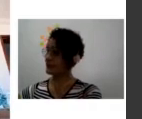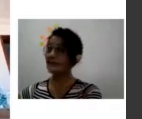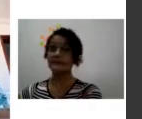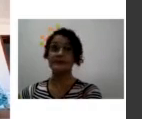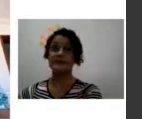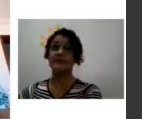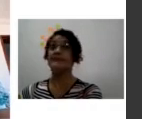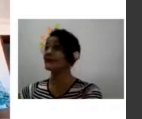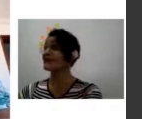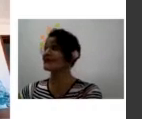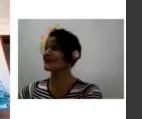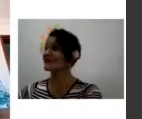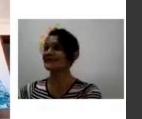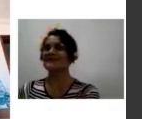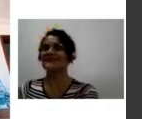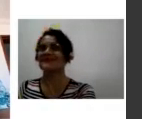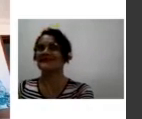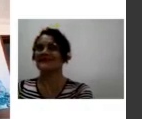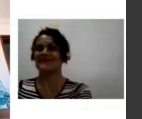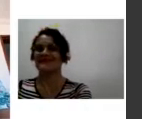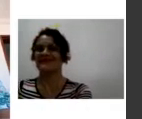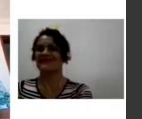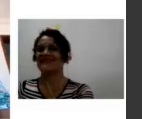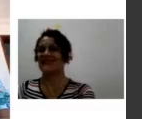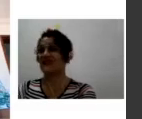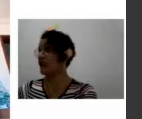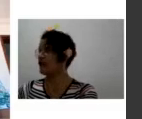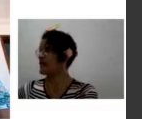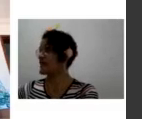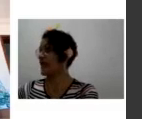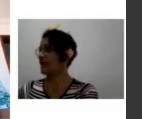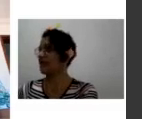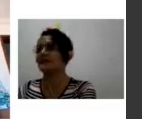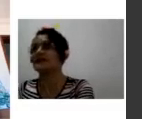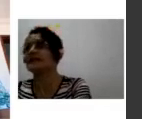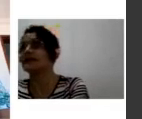Hannah Arendt, né, que para ela a ação humana tem essa capacidade, né, de